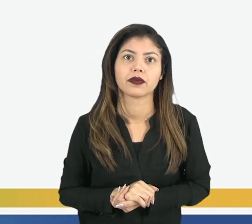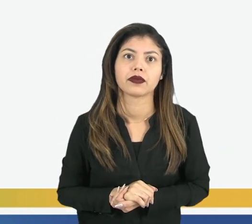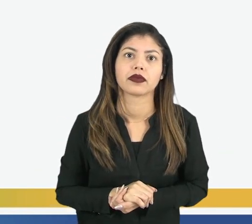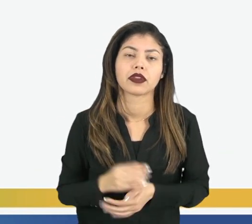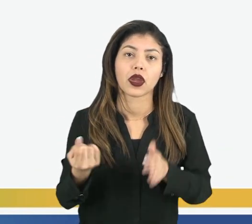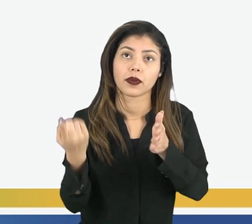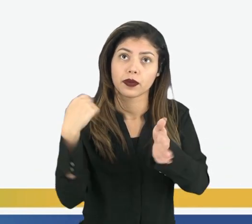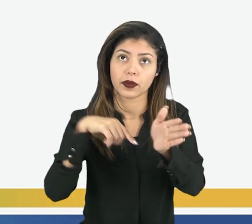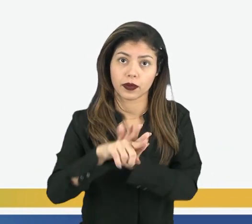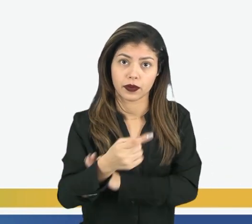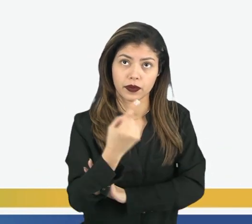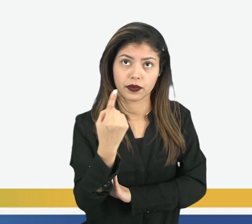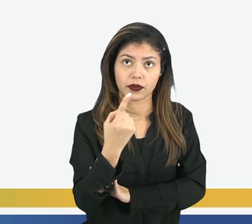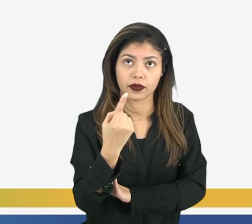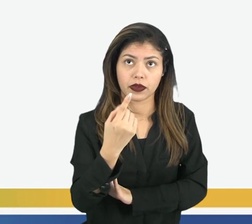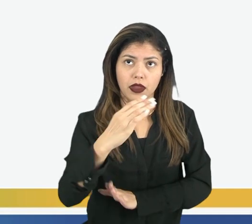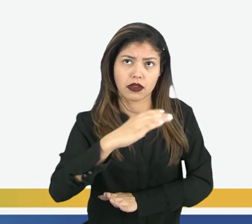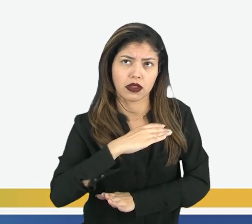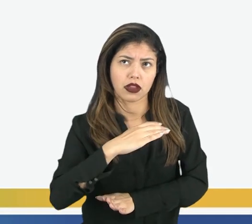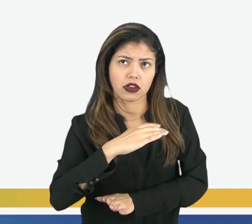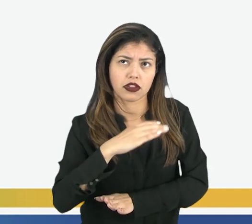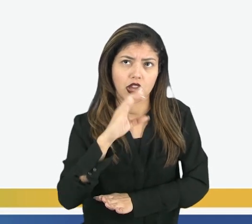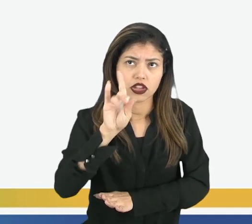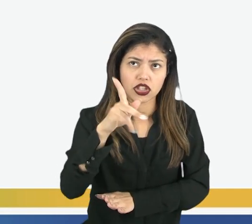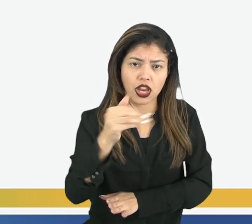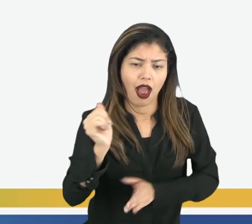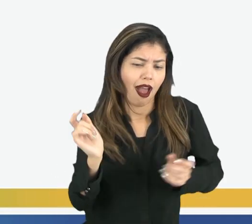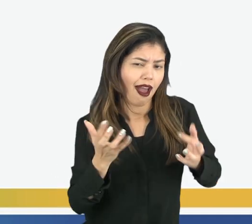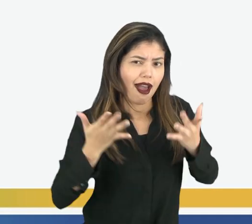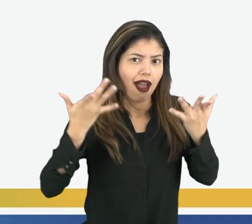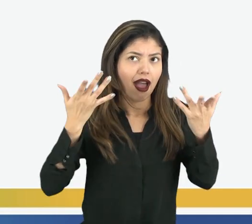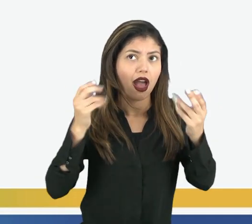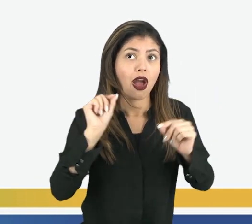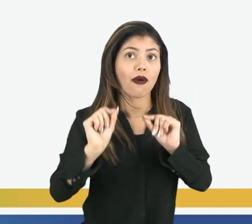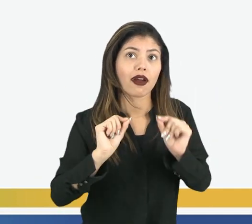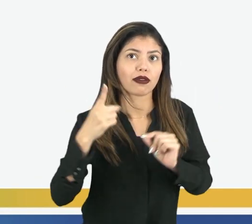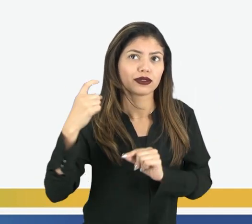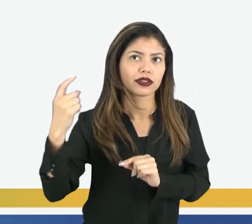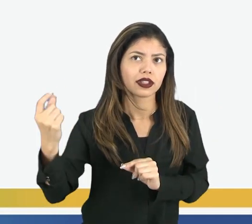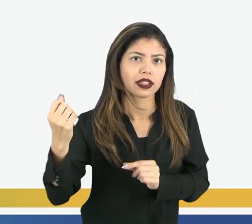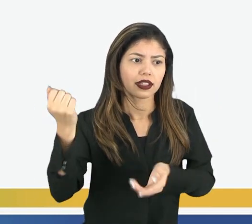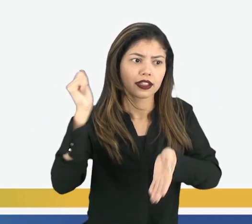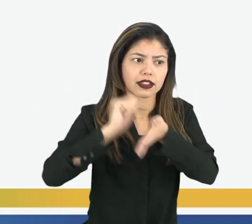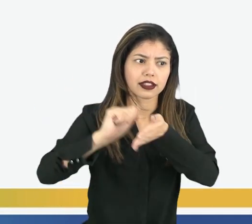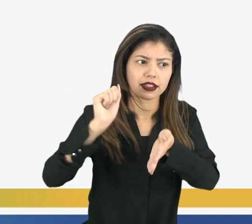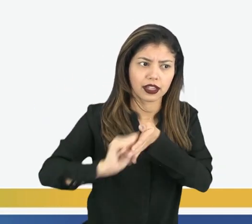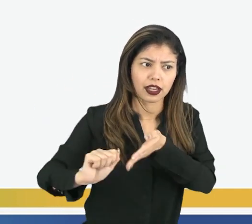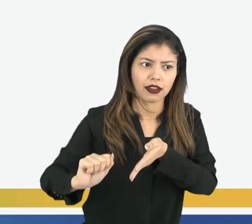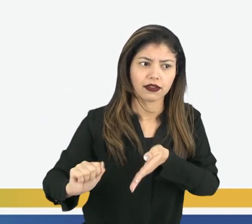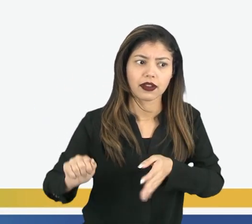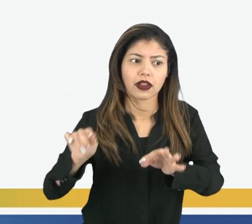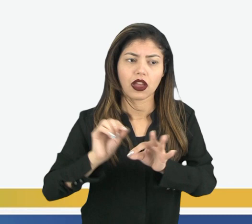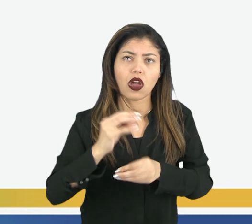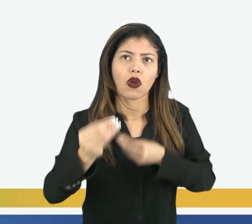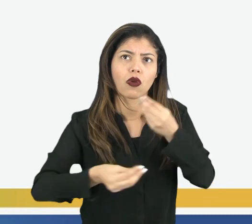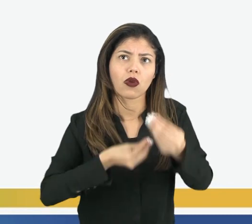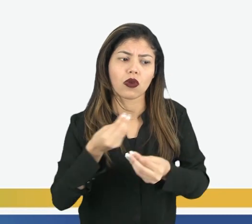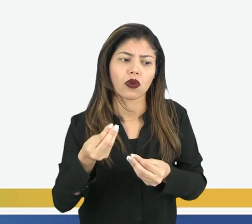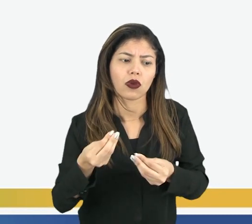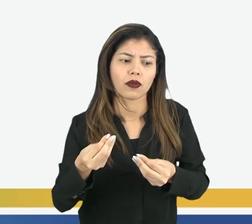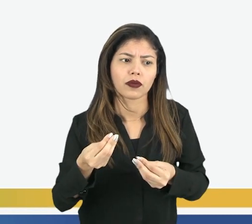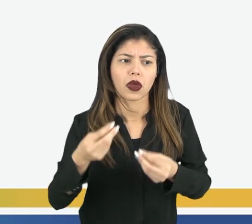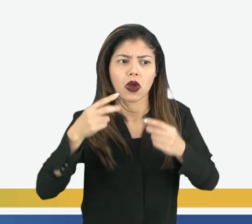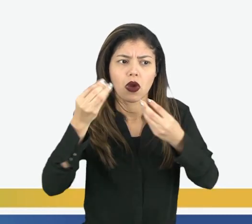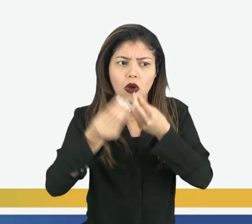Primeira questão. Cidadezinha cheia de graça é um soneto que descreve uma cidade. Como a cidade